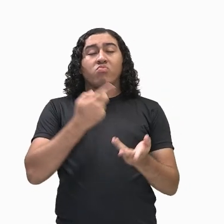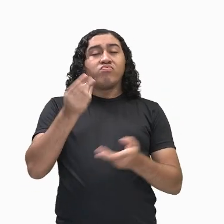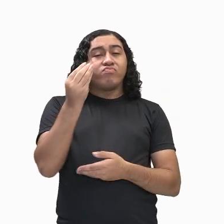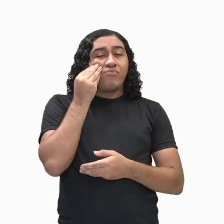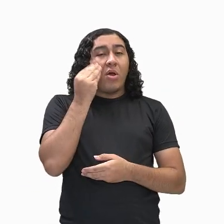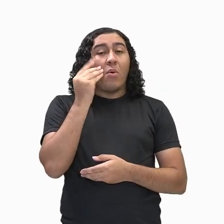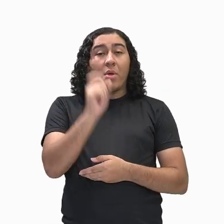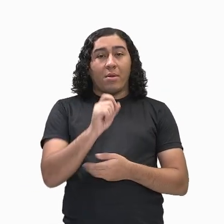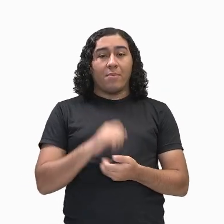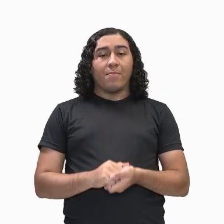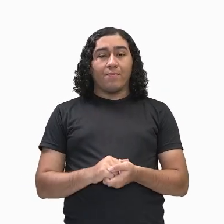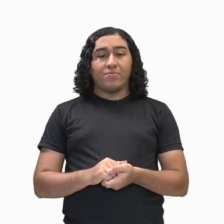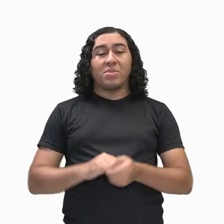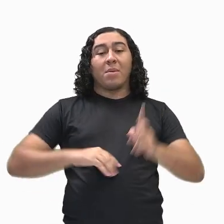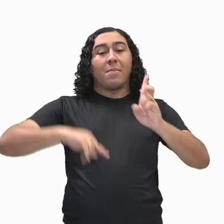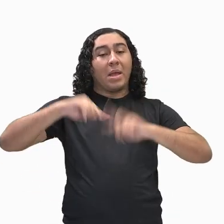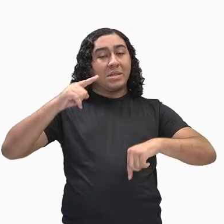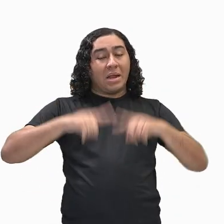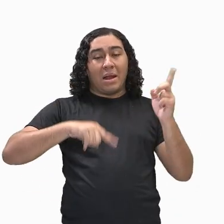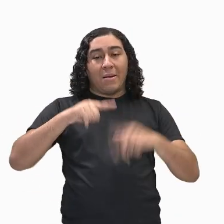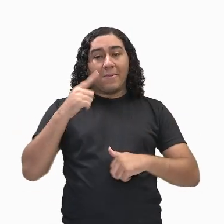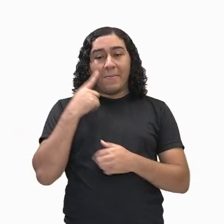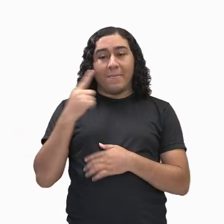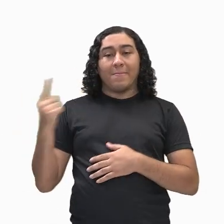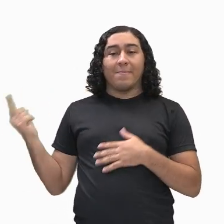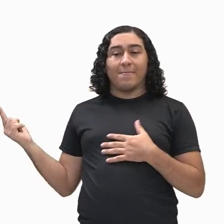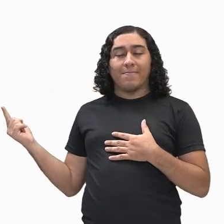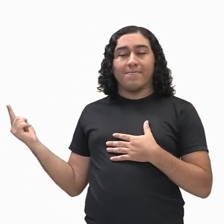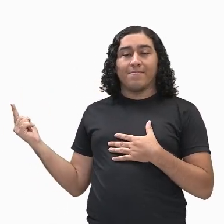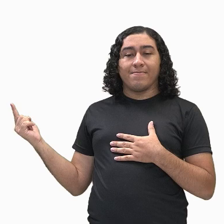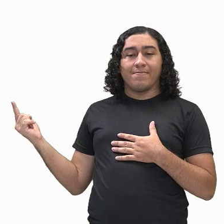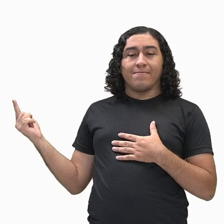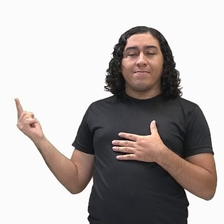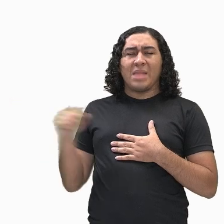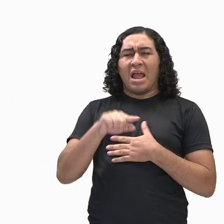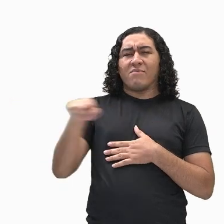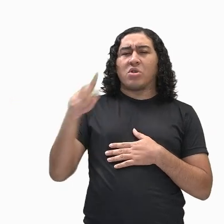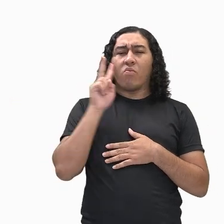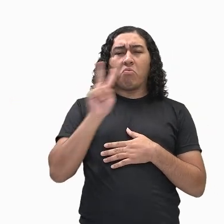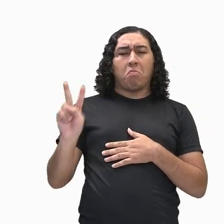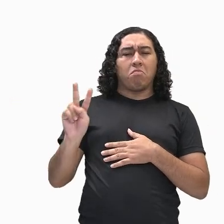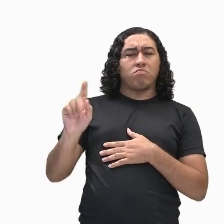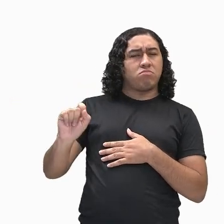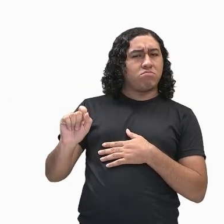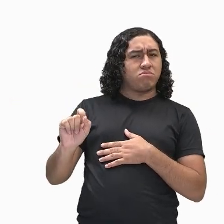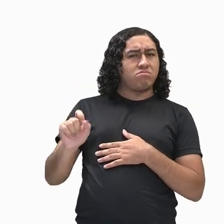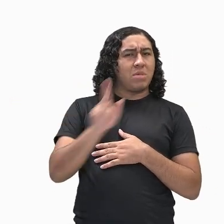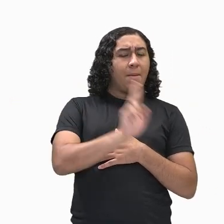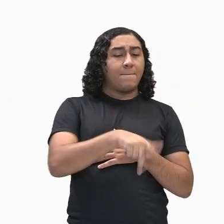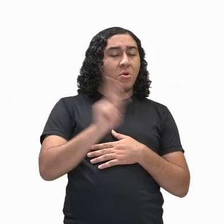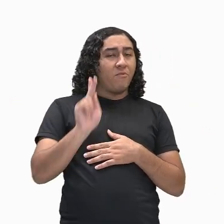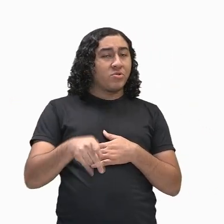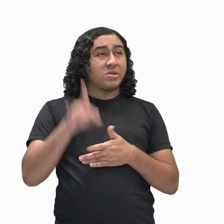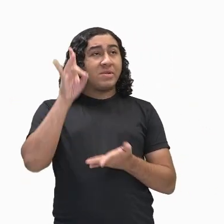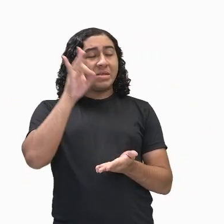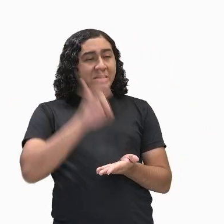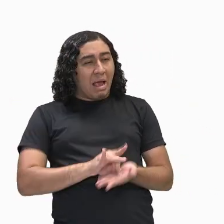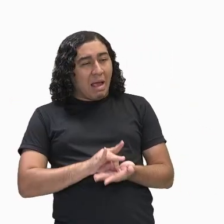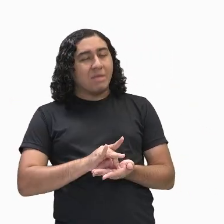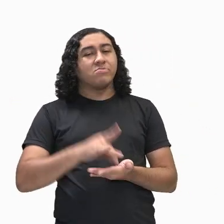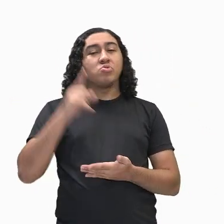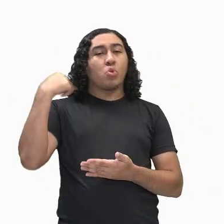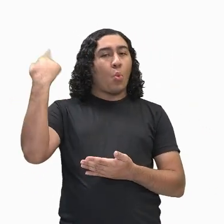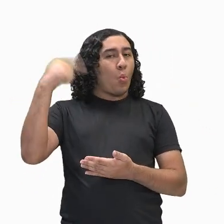obra clássica do Marcel Duchamp. Aí vocês devem estar olhando e falando, a professora com certeza ficou